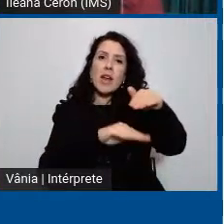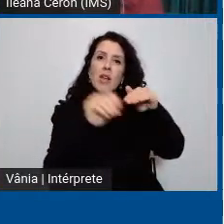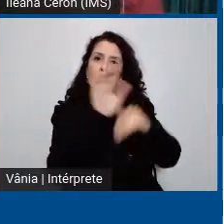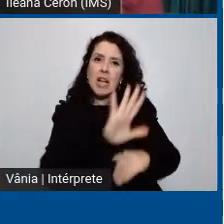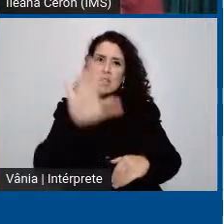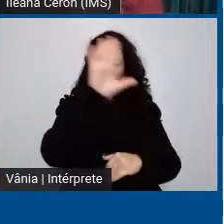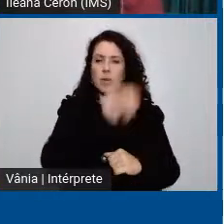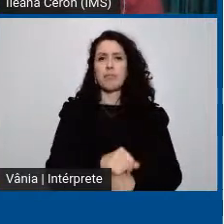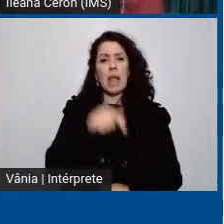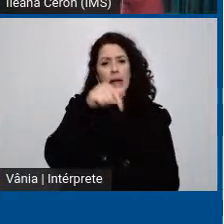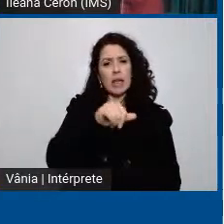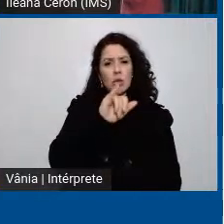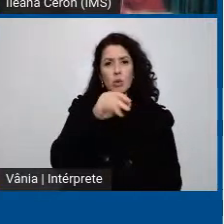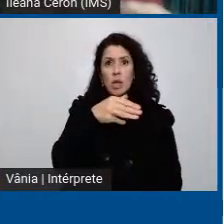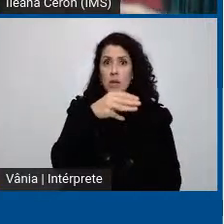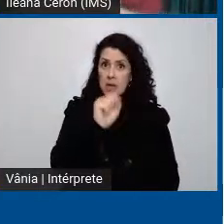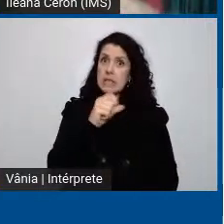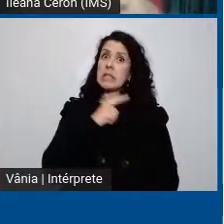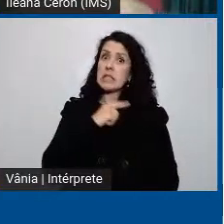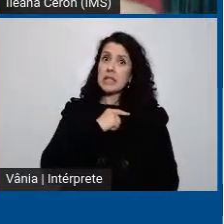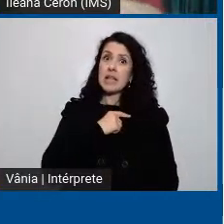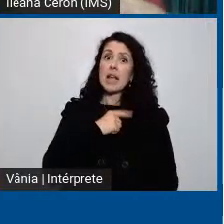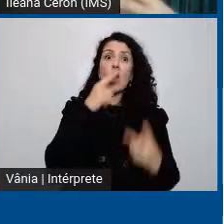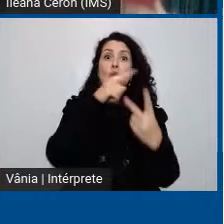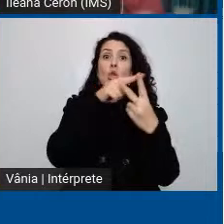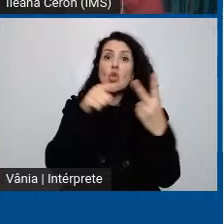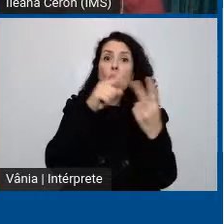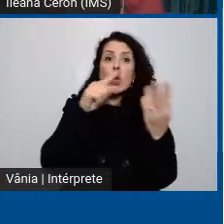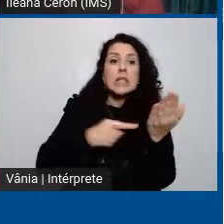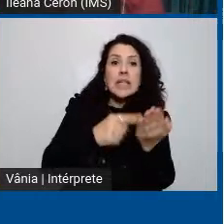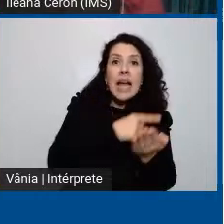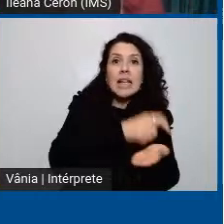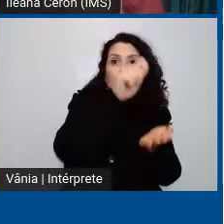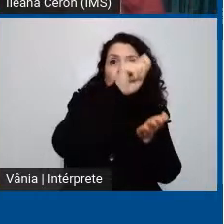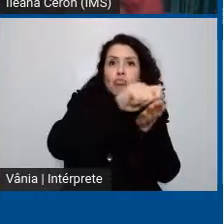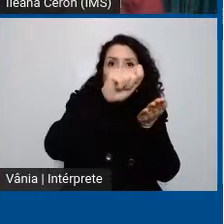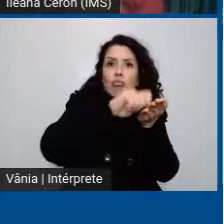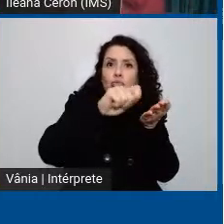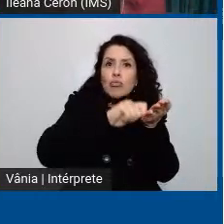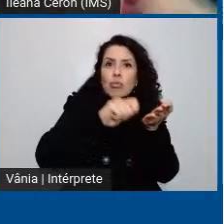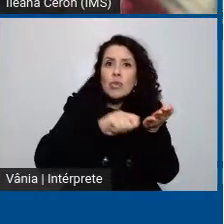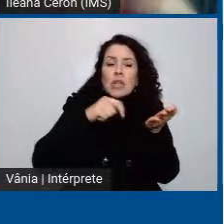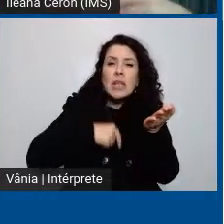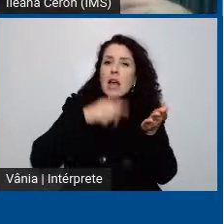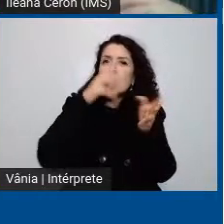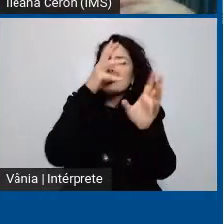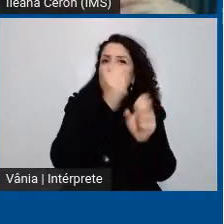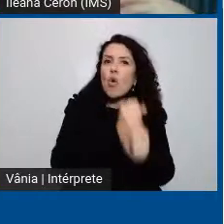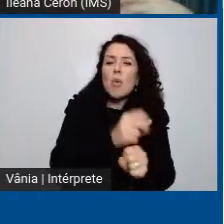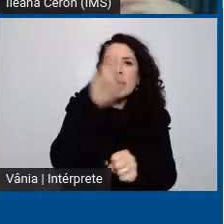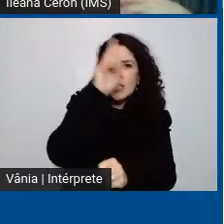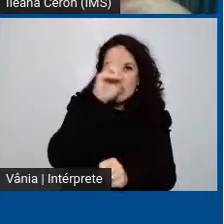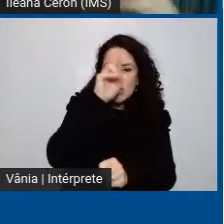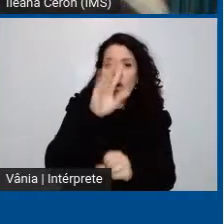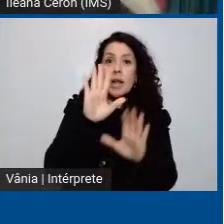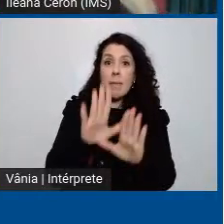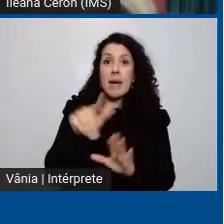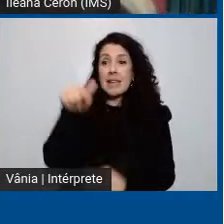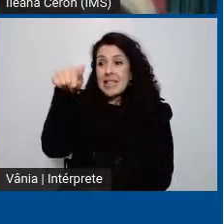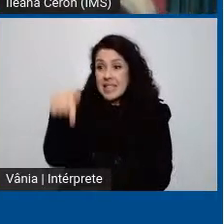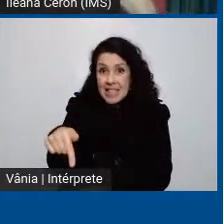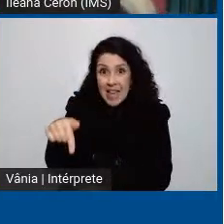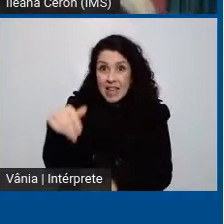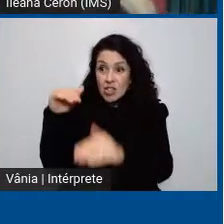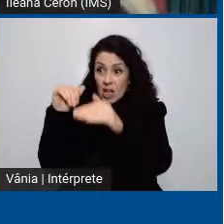cadernos manuscritos, né, de autoria de Ferrez, que basicamente inventariam a obra dele, né? Mas os sete cadernos do arquivo,